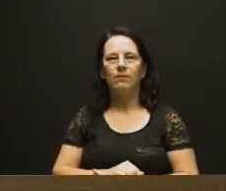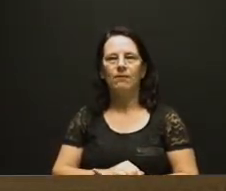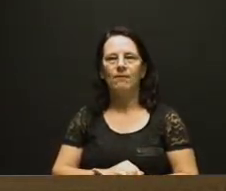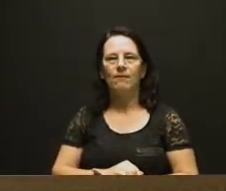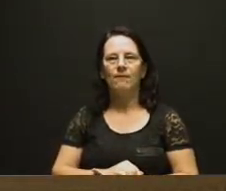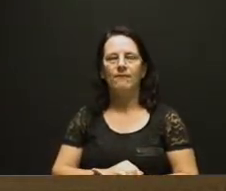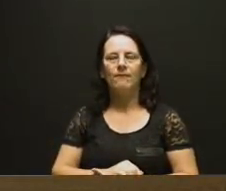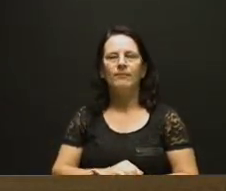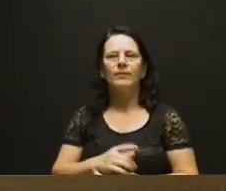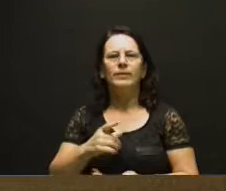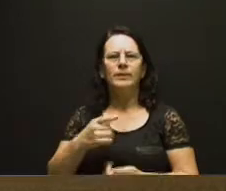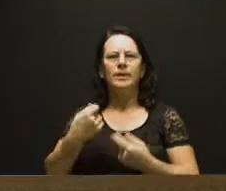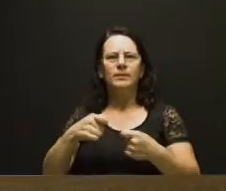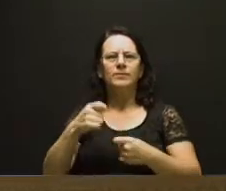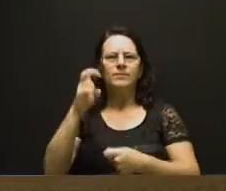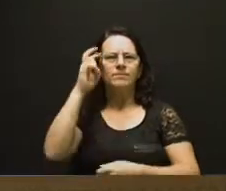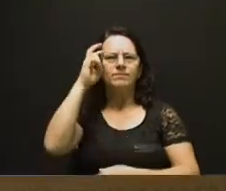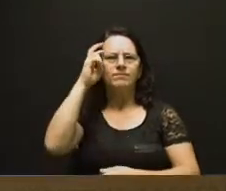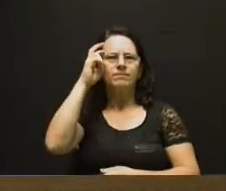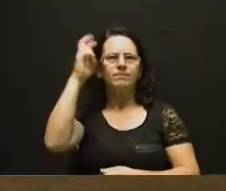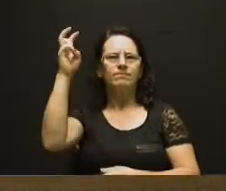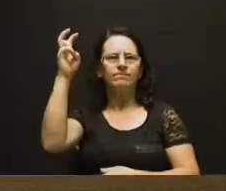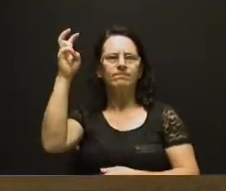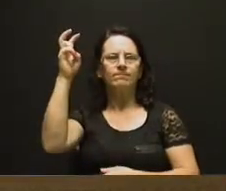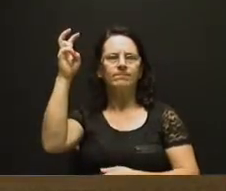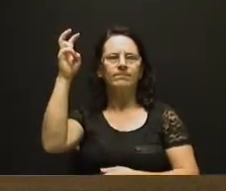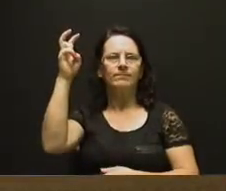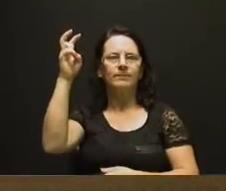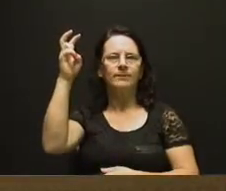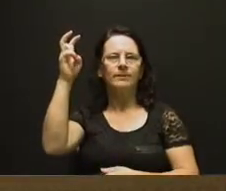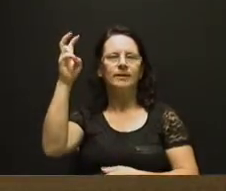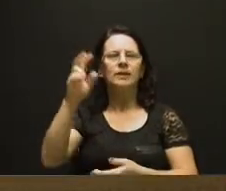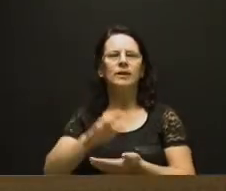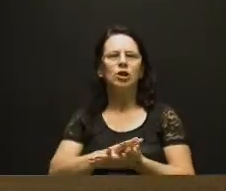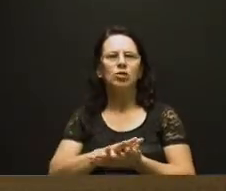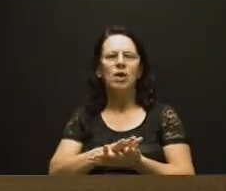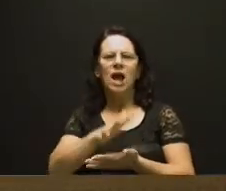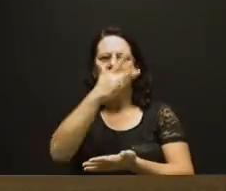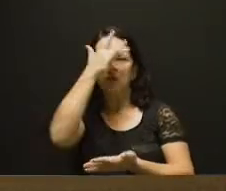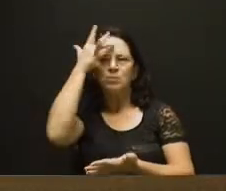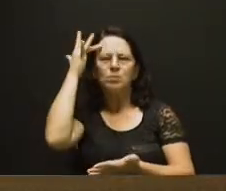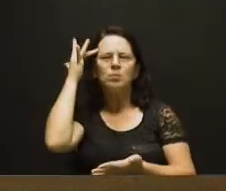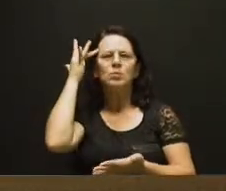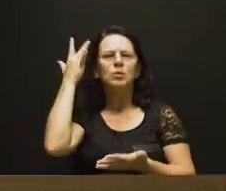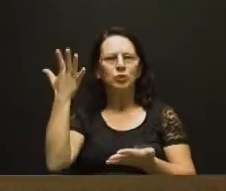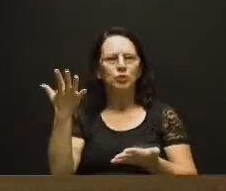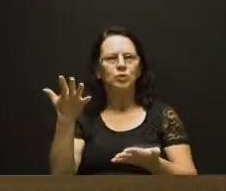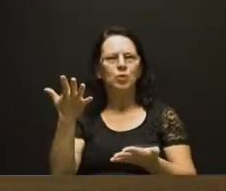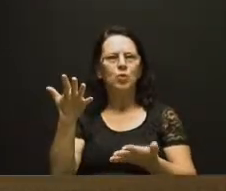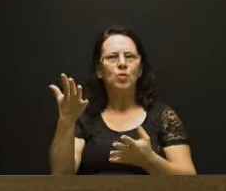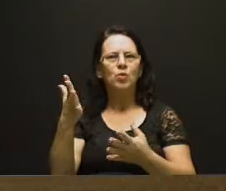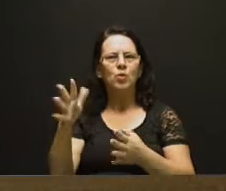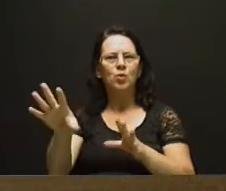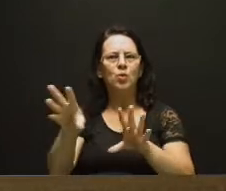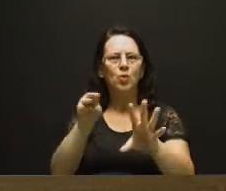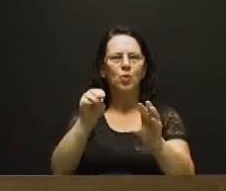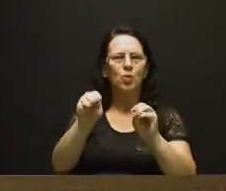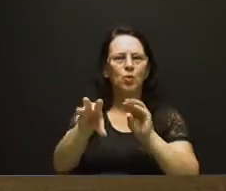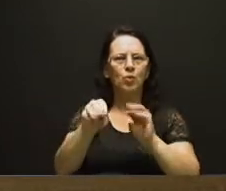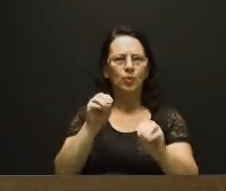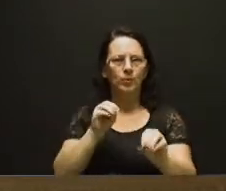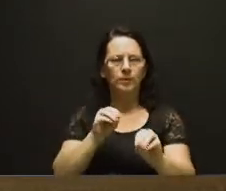com inteligência nós temos que envolver os atores efetivos eu não sou muito adepto dessa